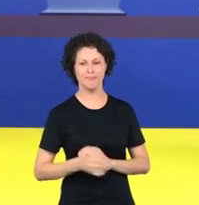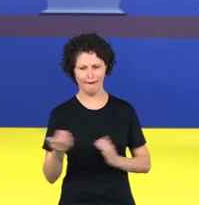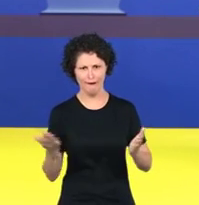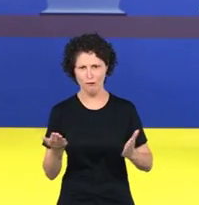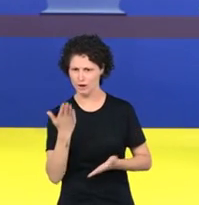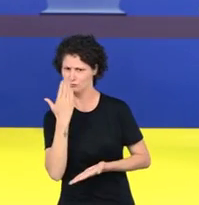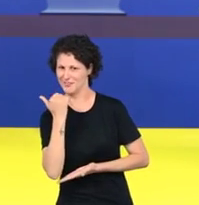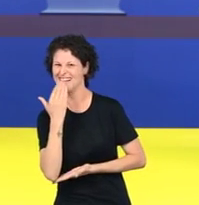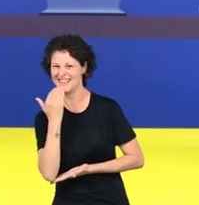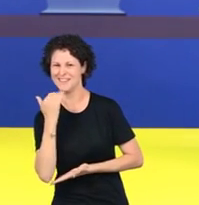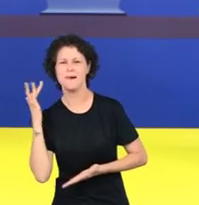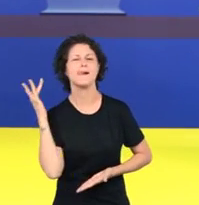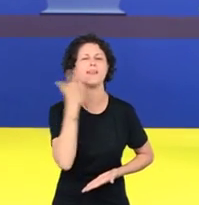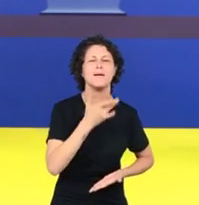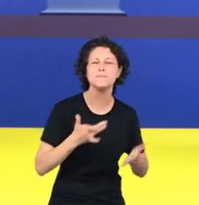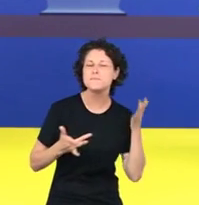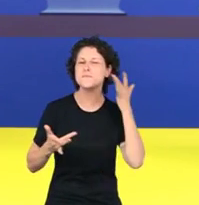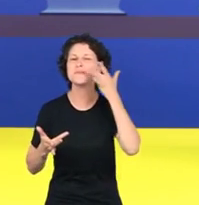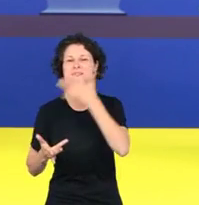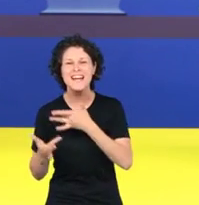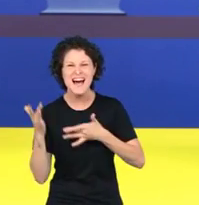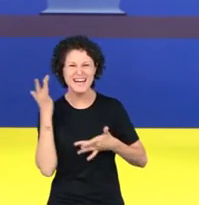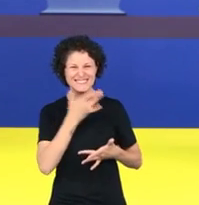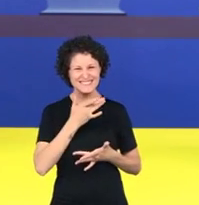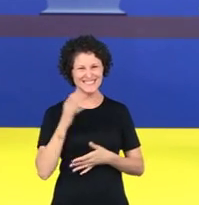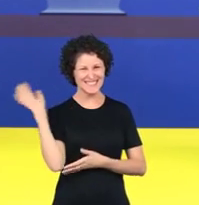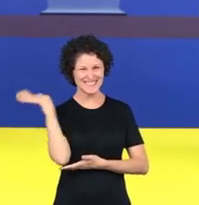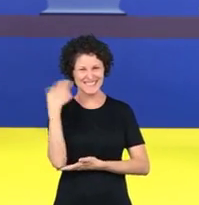vou te pedir licença para devorar esse bolo aqui. Então, até a próxima!